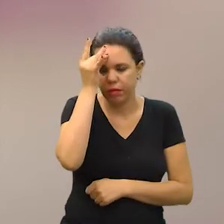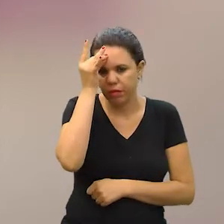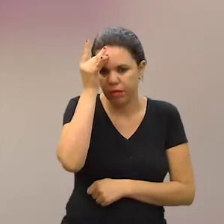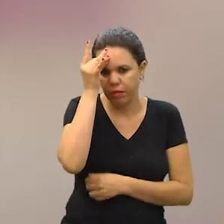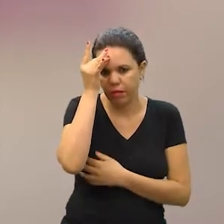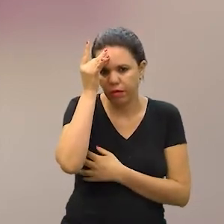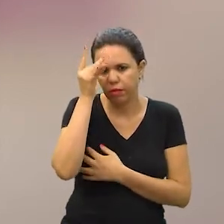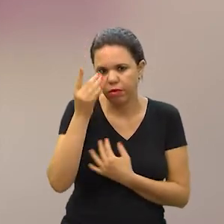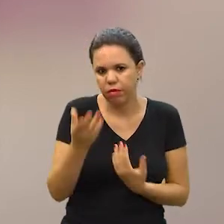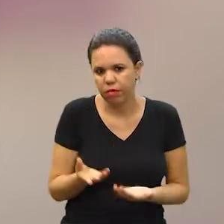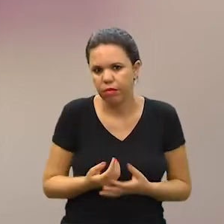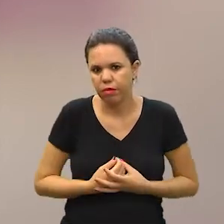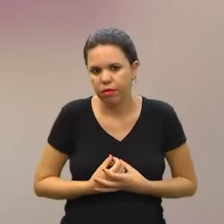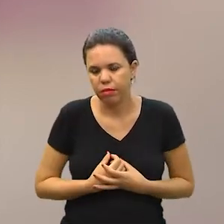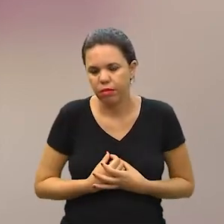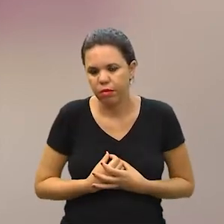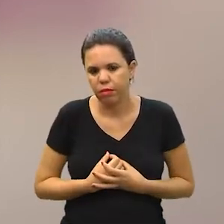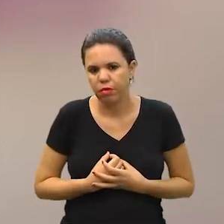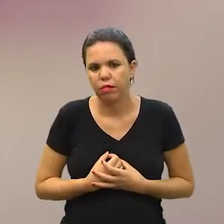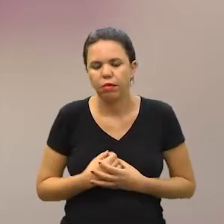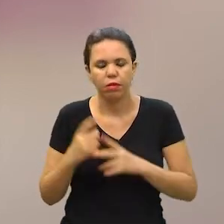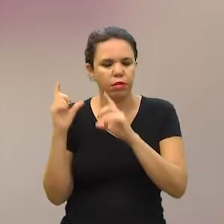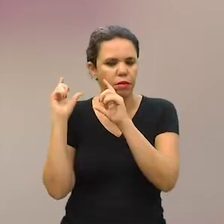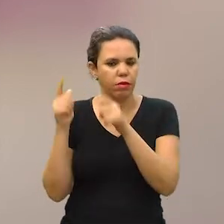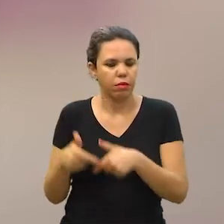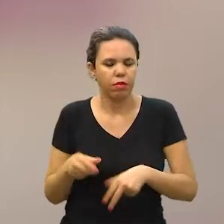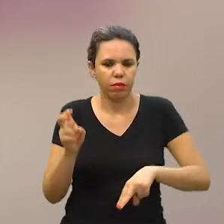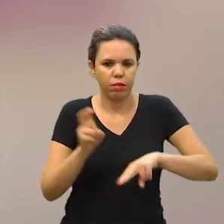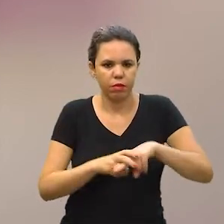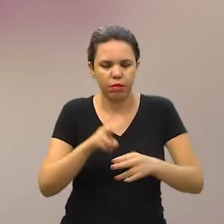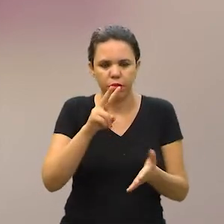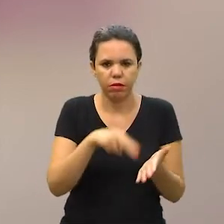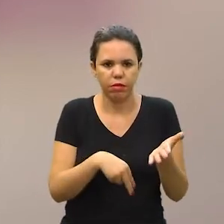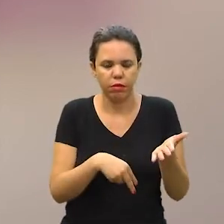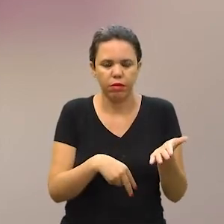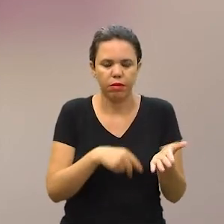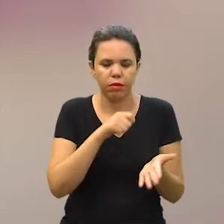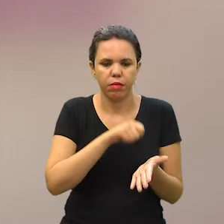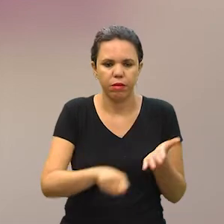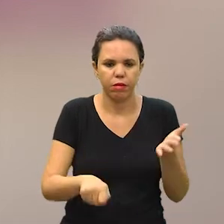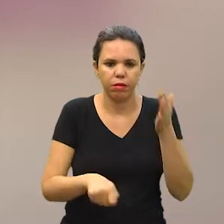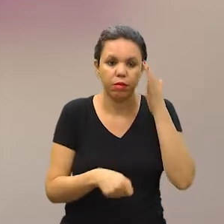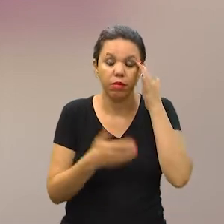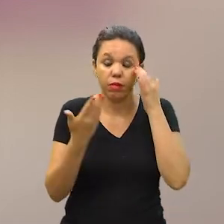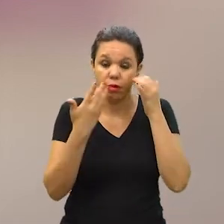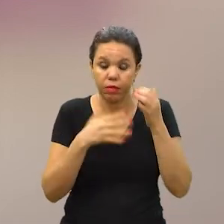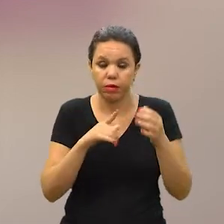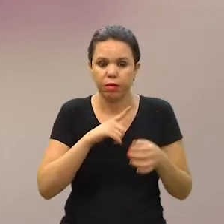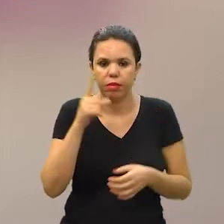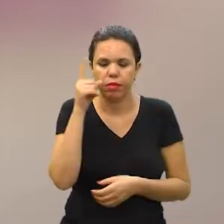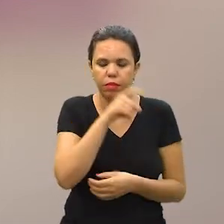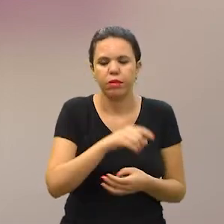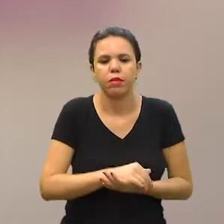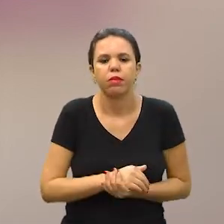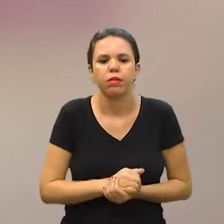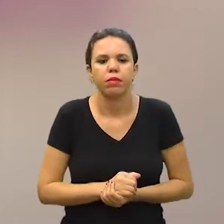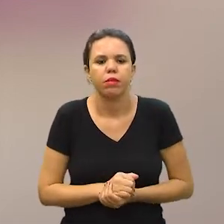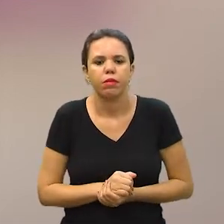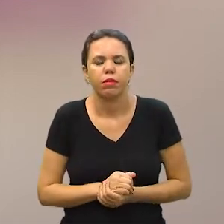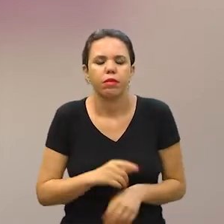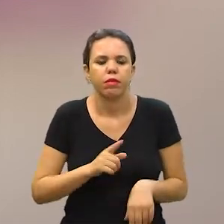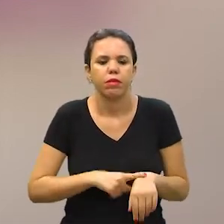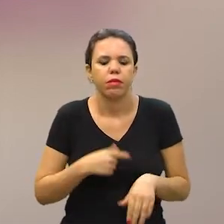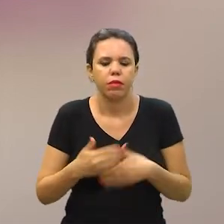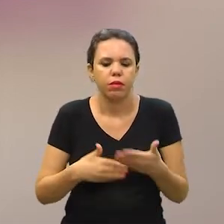na metodologia clássica, que é sentar e ler e escrever, a criança tem essa dificuldade. Então,